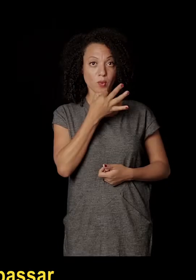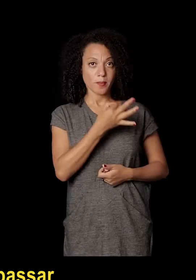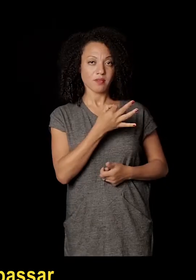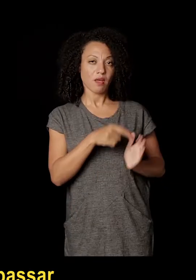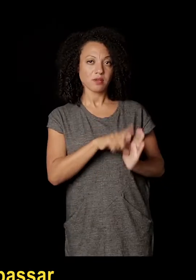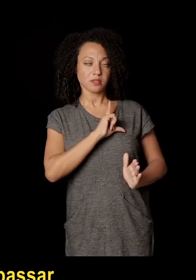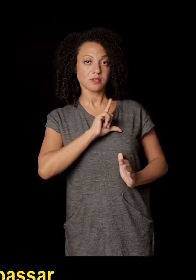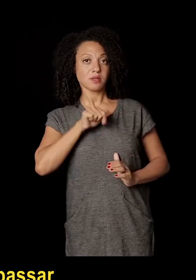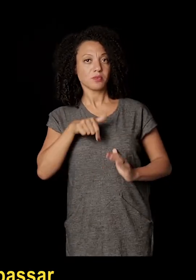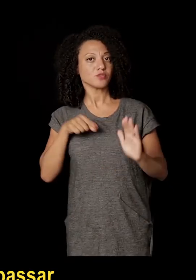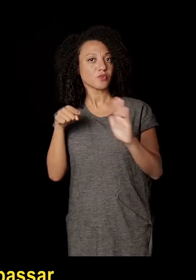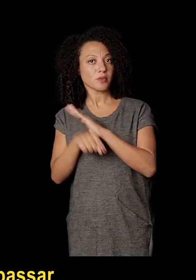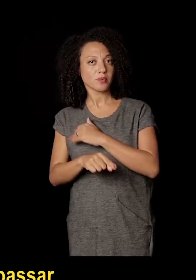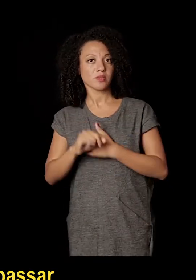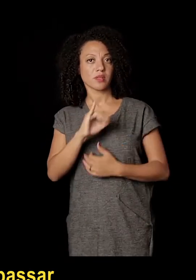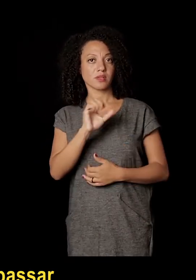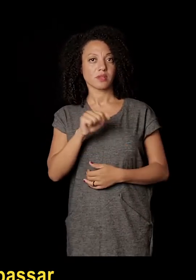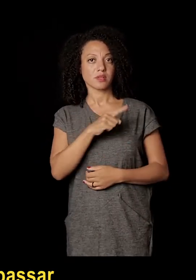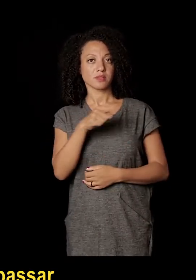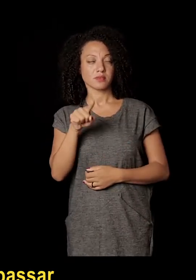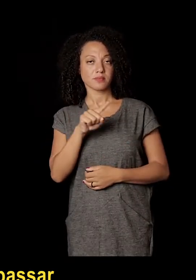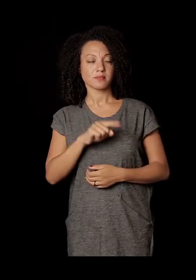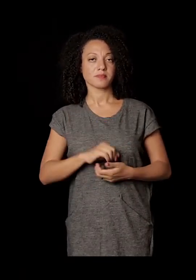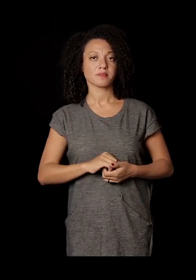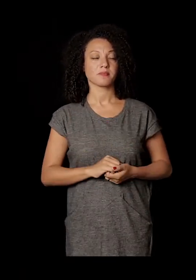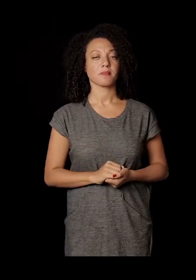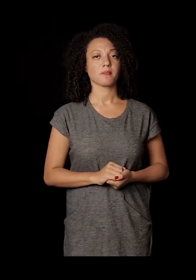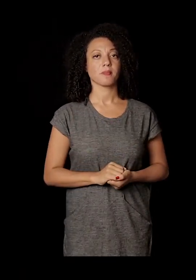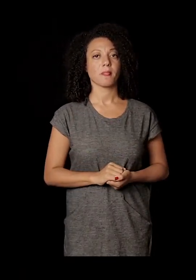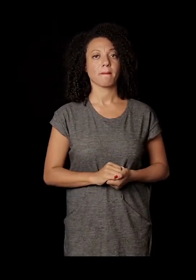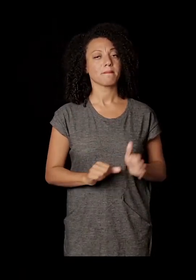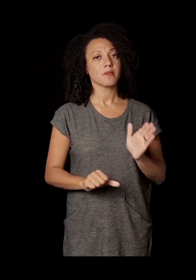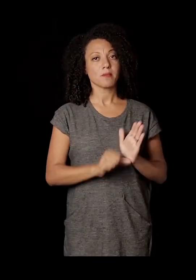Só um comentário antes de passar a primeira pergunta para o Yatan.